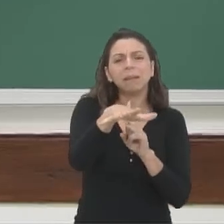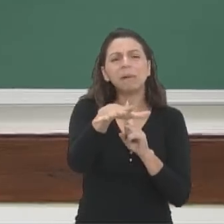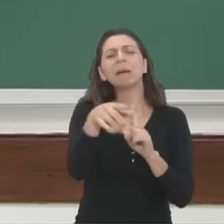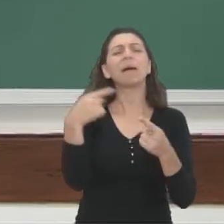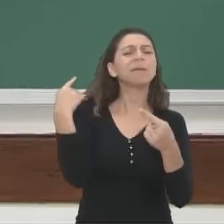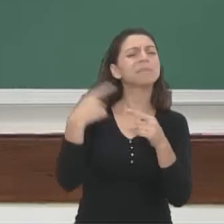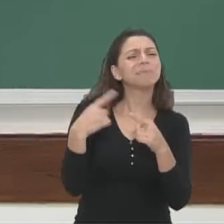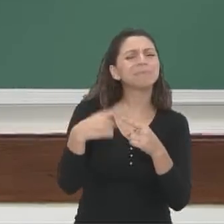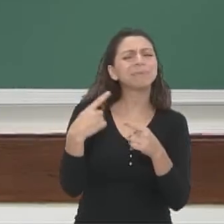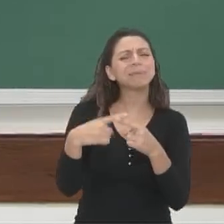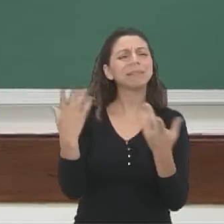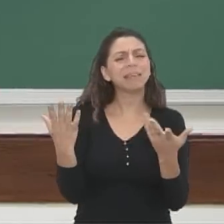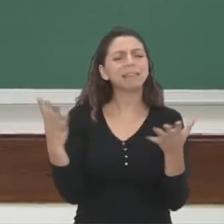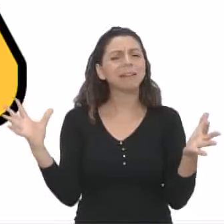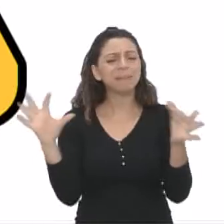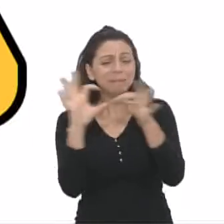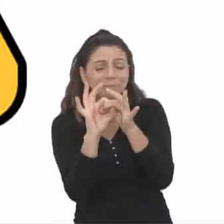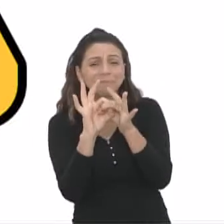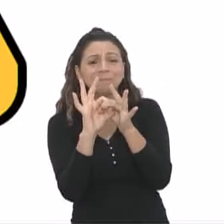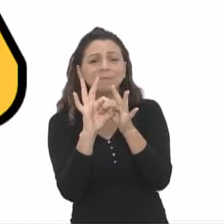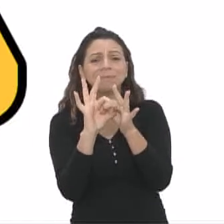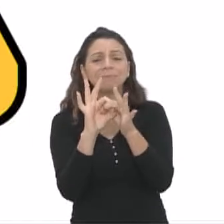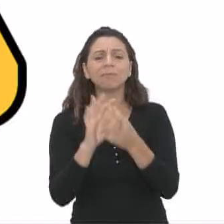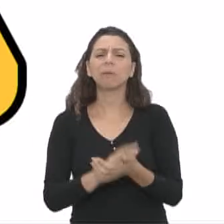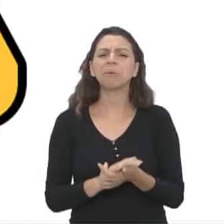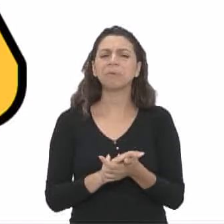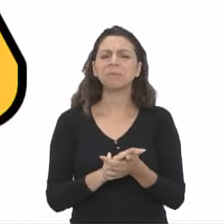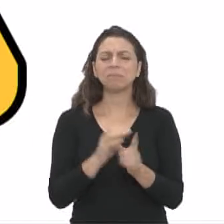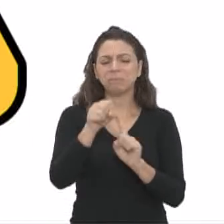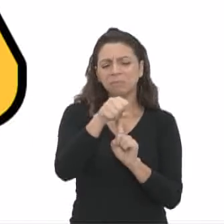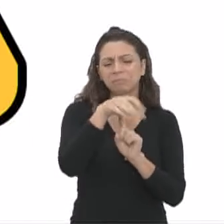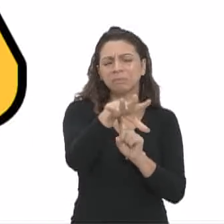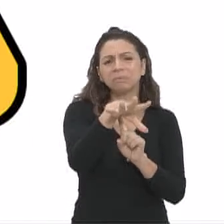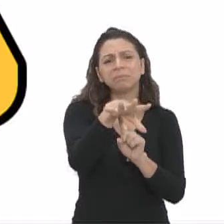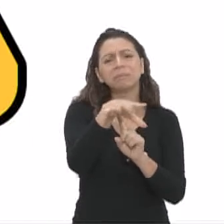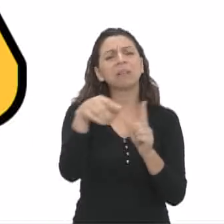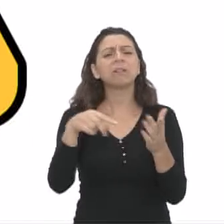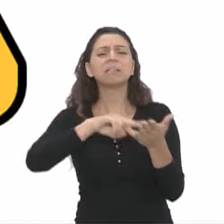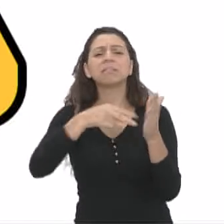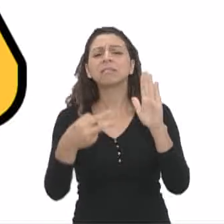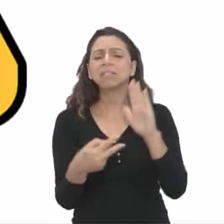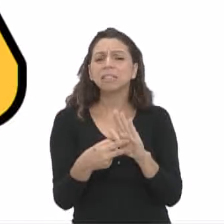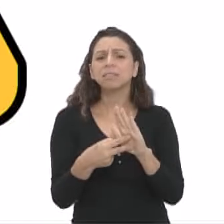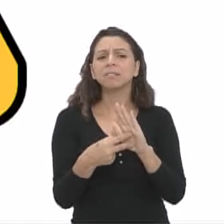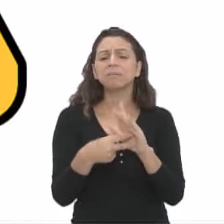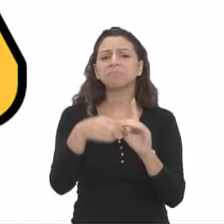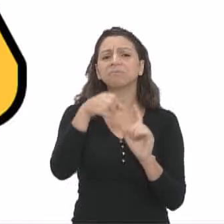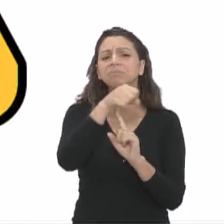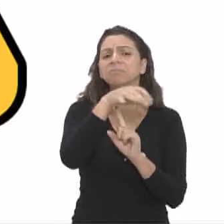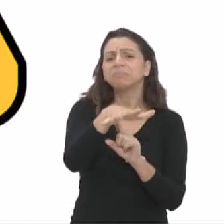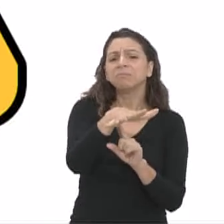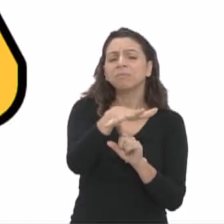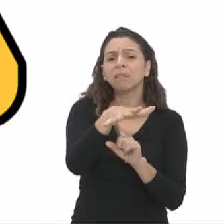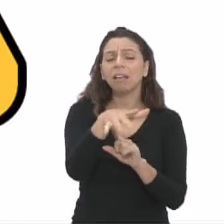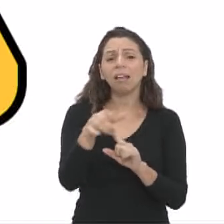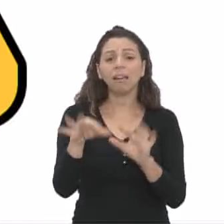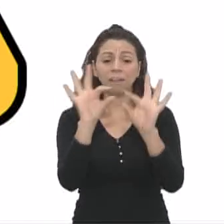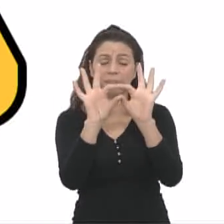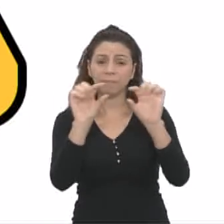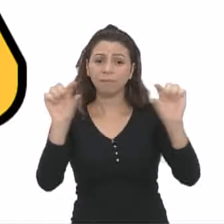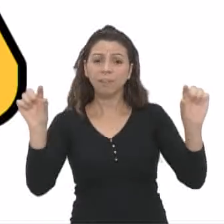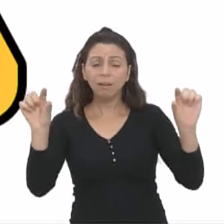com o nosso conteúdo? Você sabe o que são ditados populares? Você já ouviu o que é um dito popular? São frases